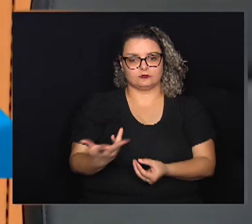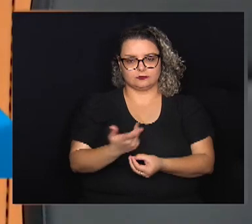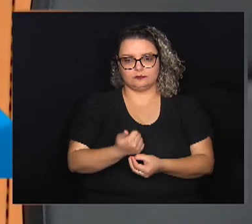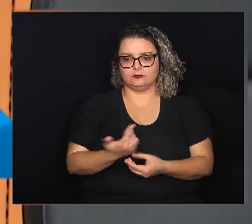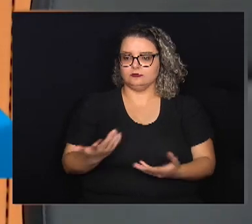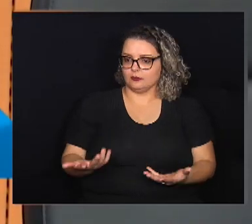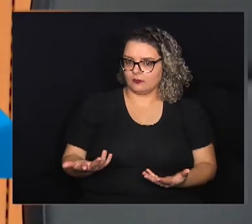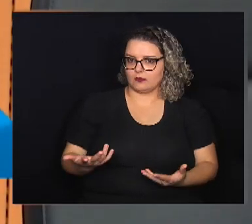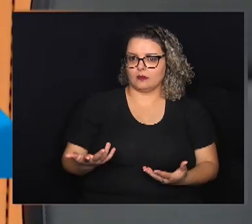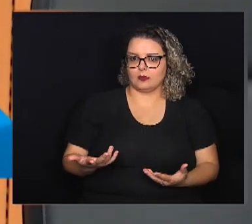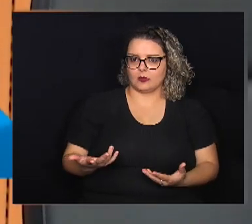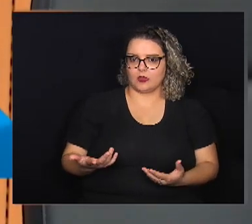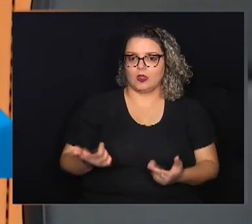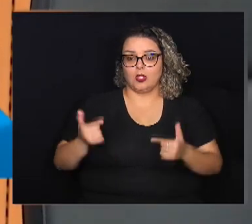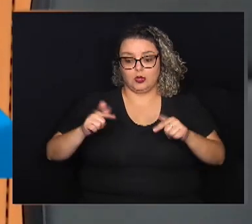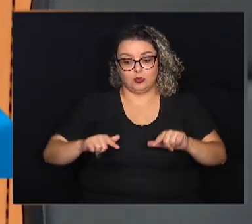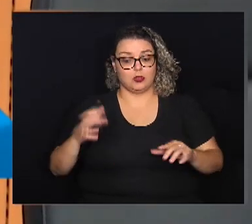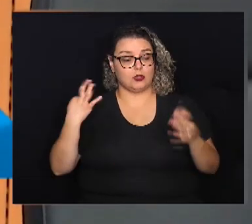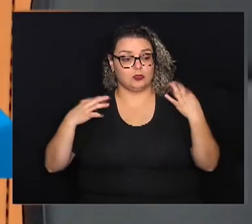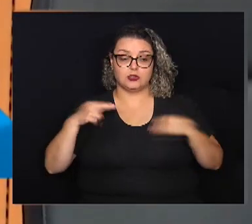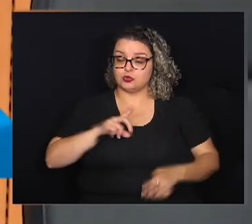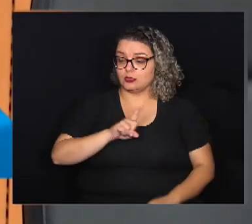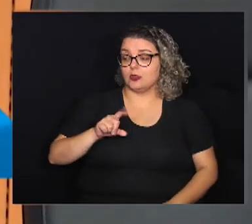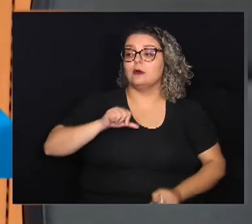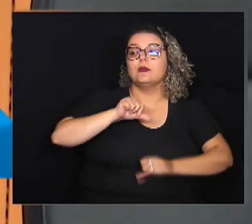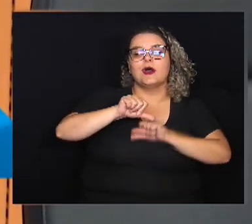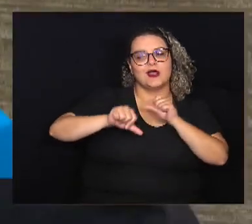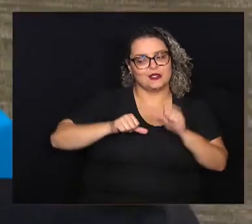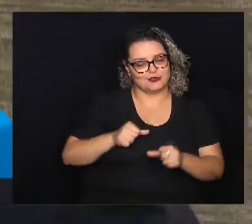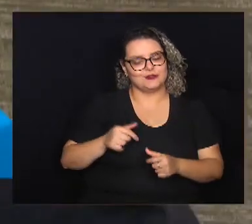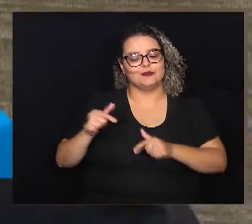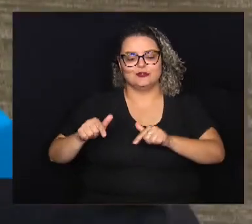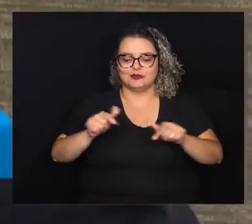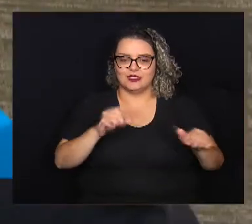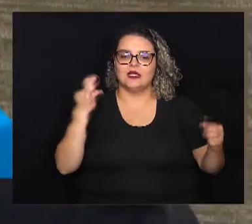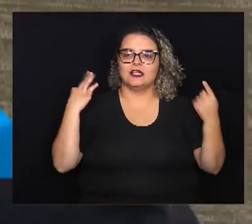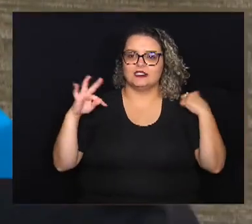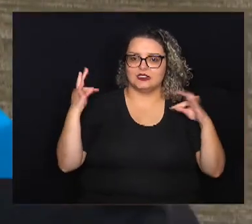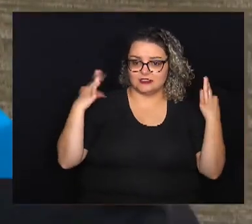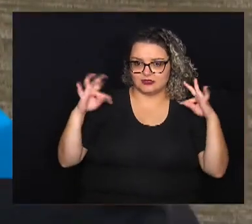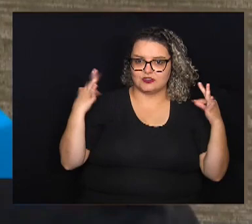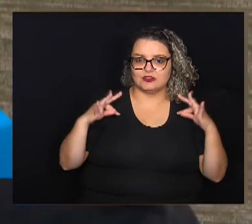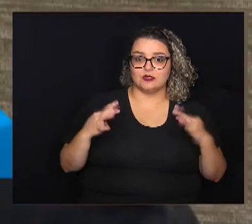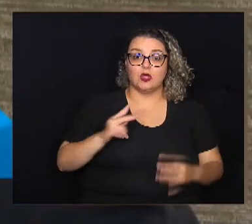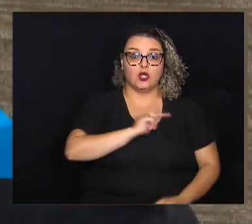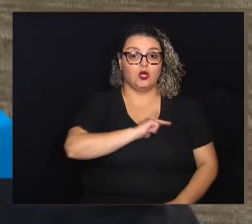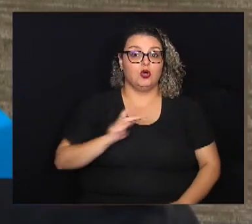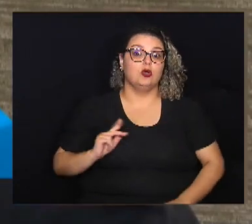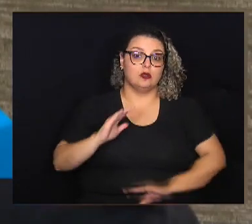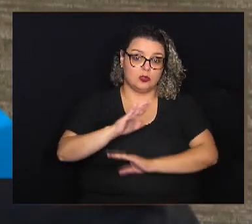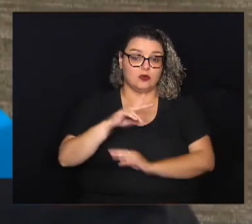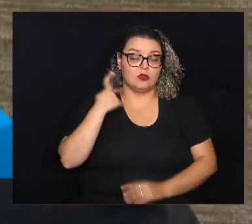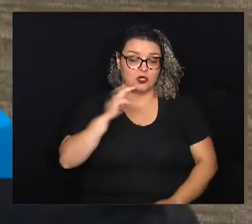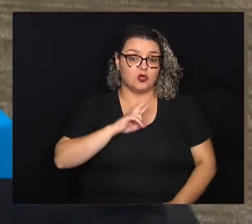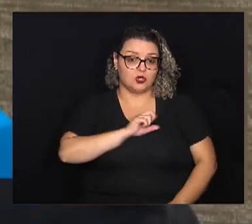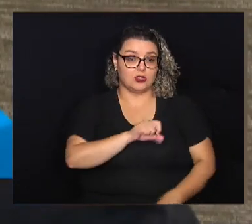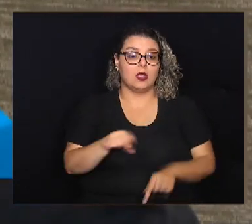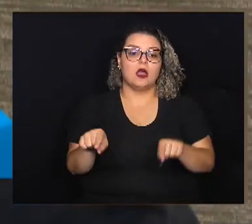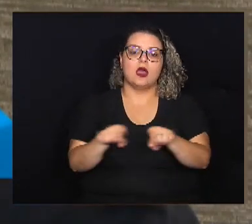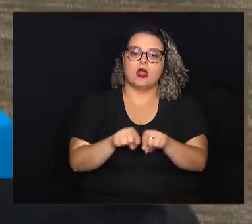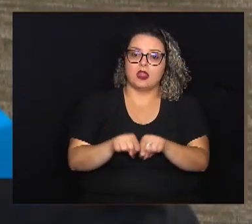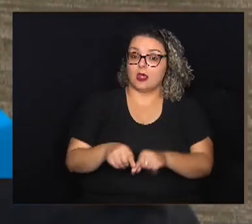turístico ou não mas nós vamos transformá-lo em pontos turísticos o presidente da câmara o vereador Luiz Rossini também